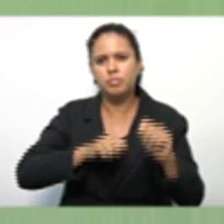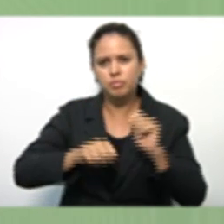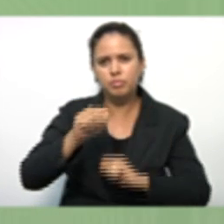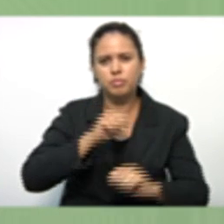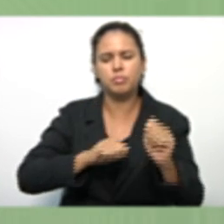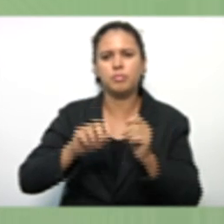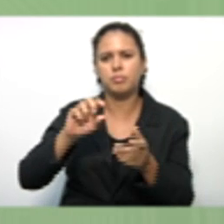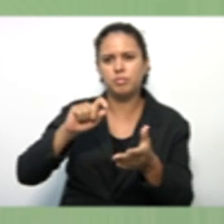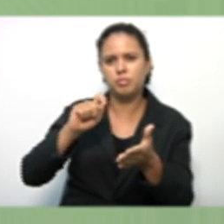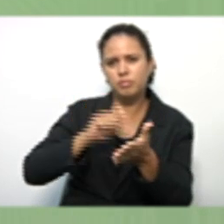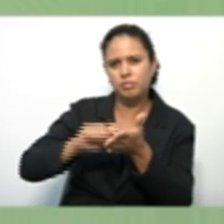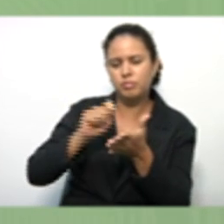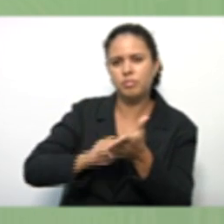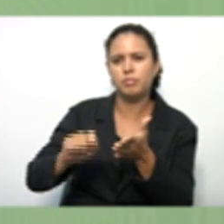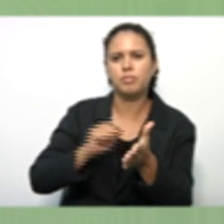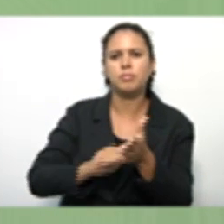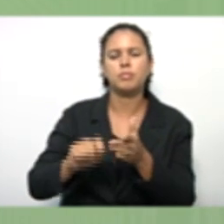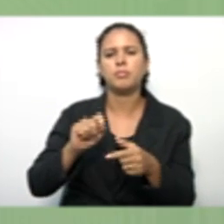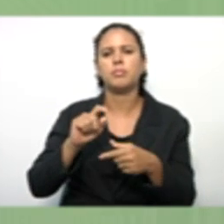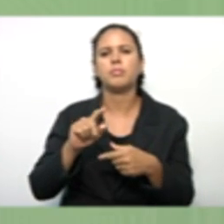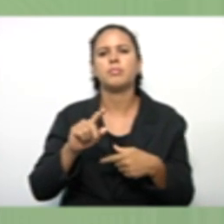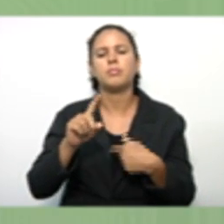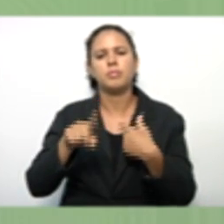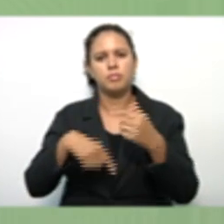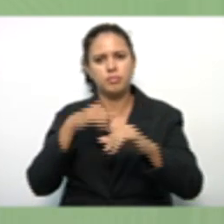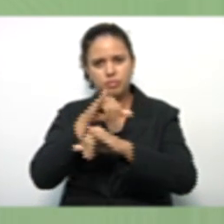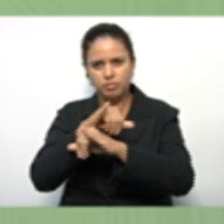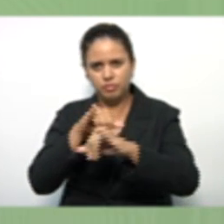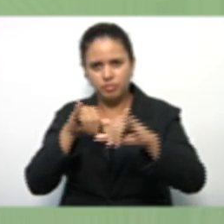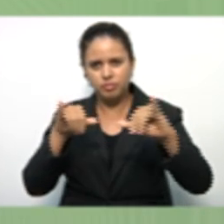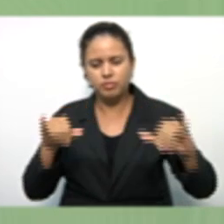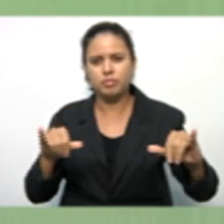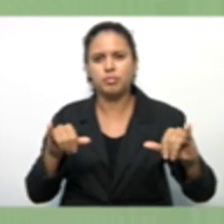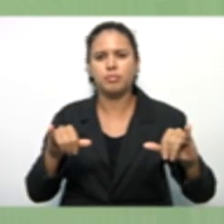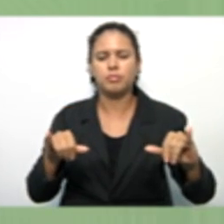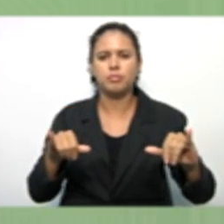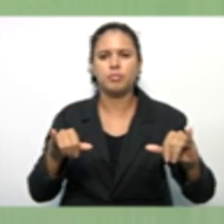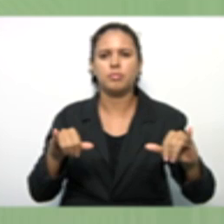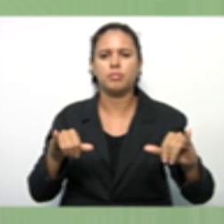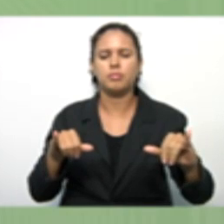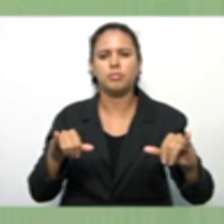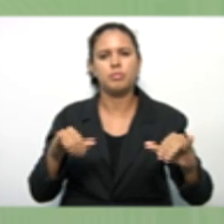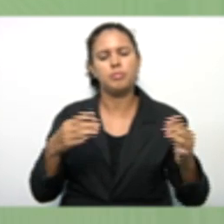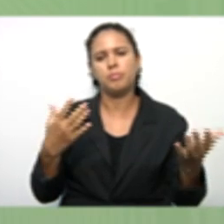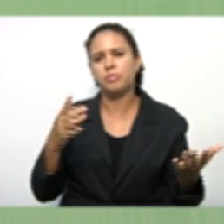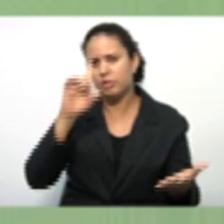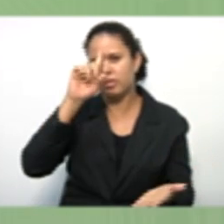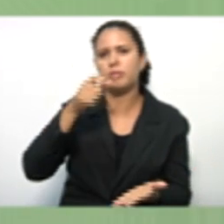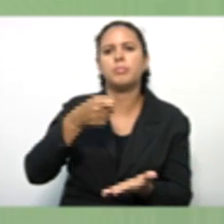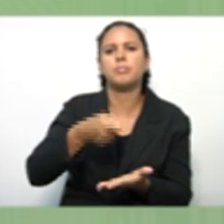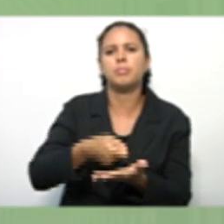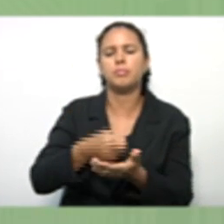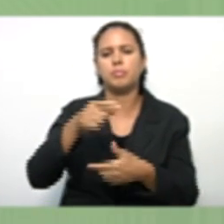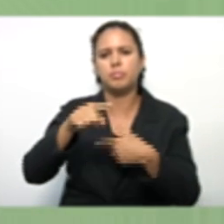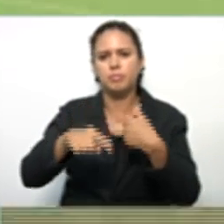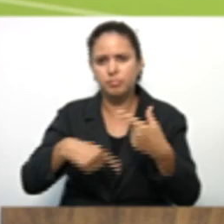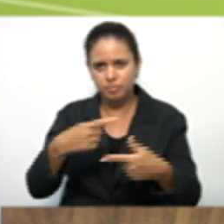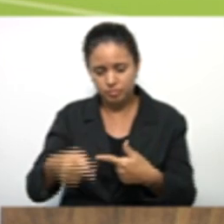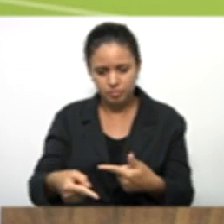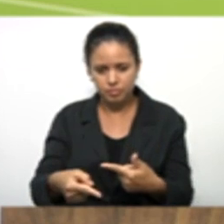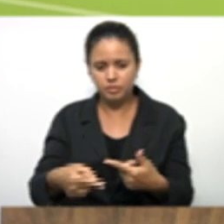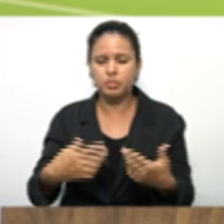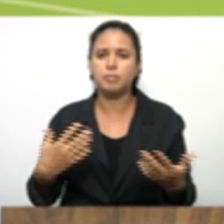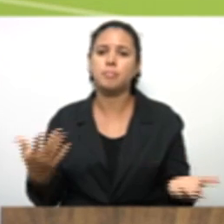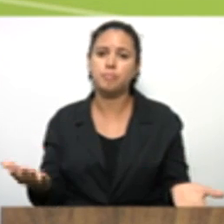das aziendas, apurar o resultado e gerar informações que não influenciam na tomada de decisões. Olha, professora, já tem